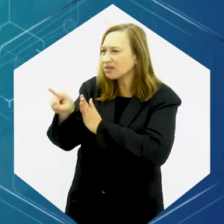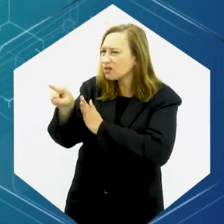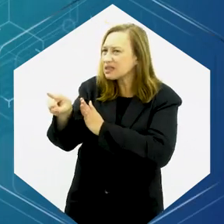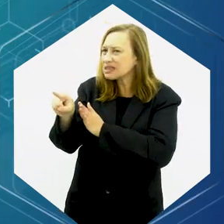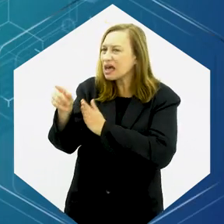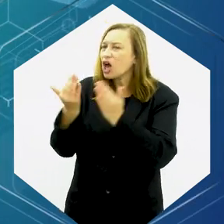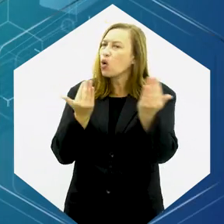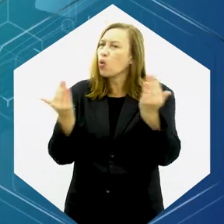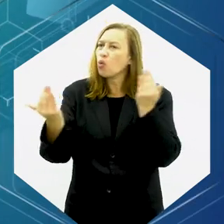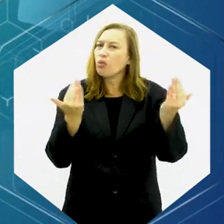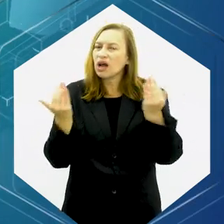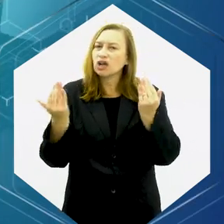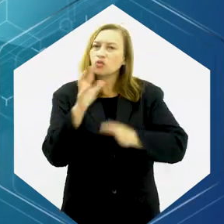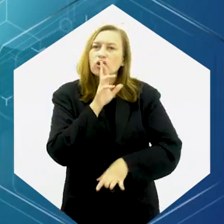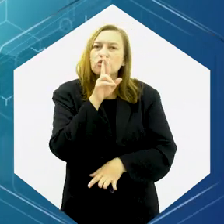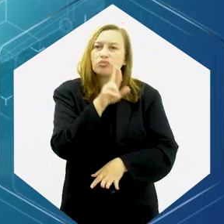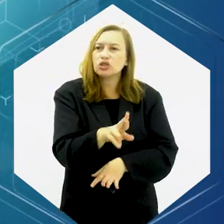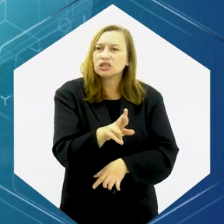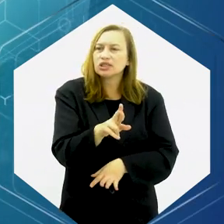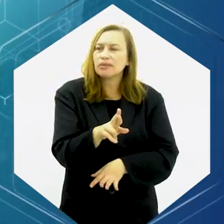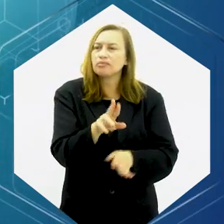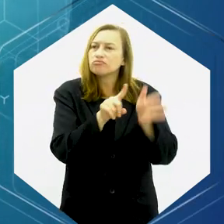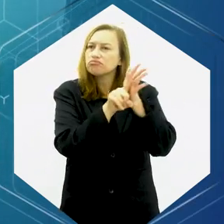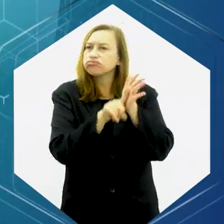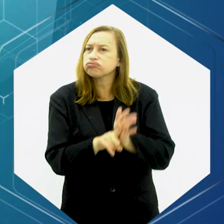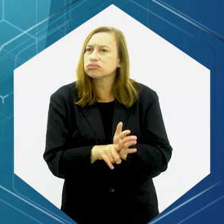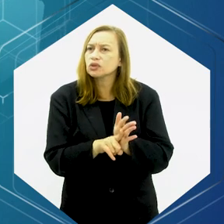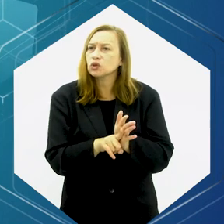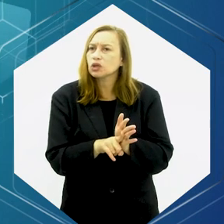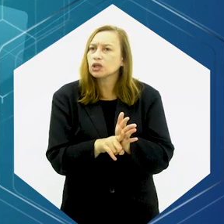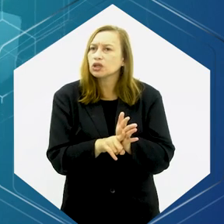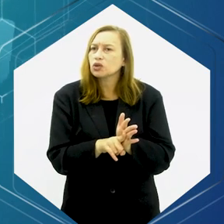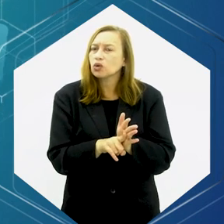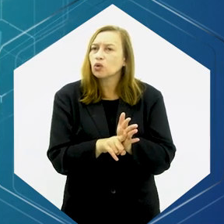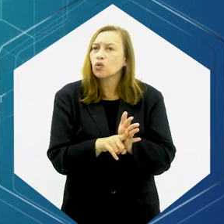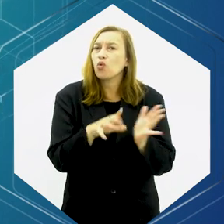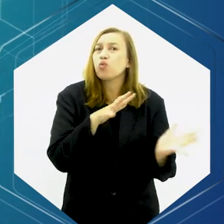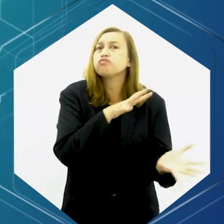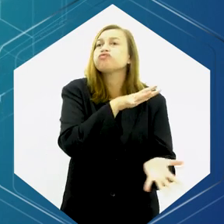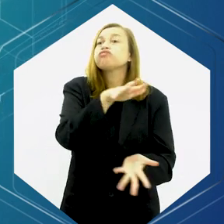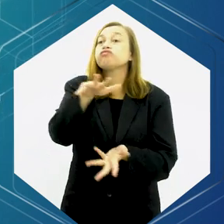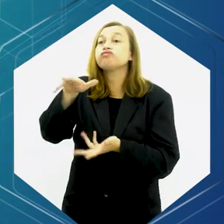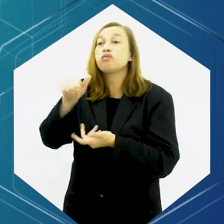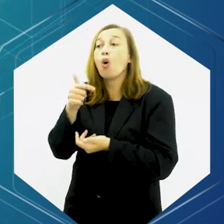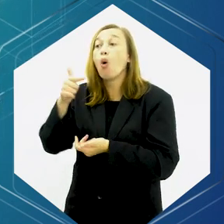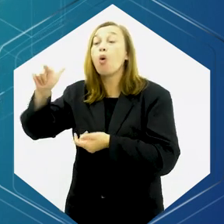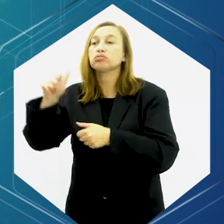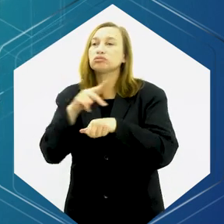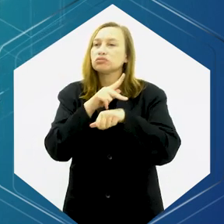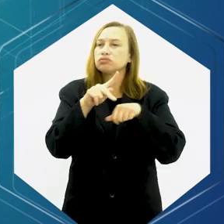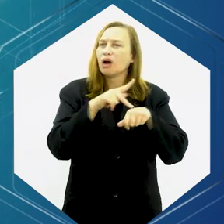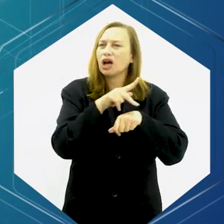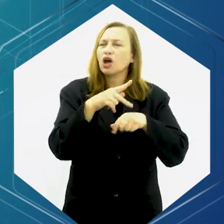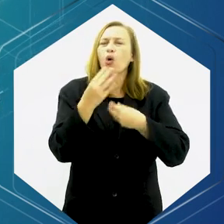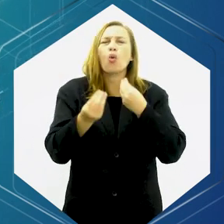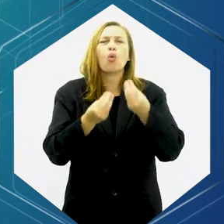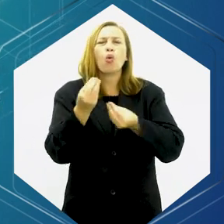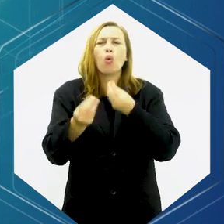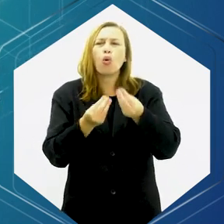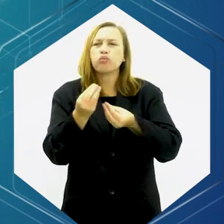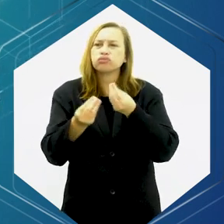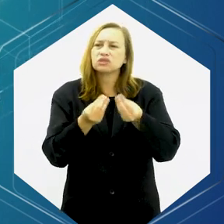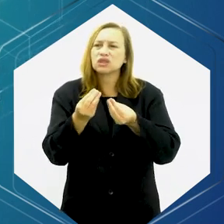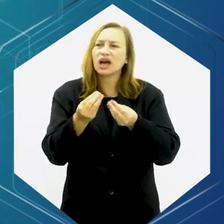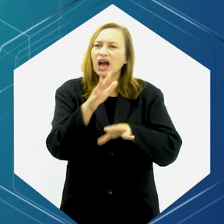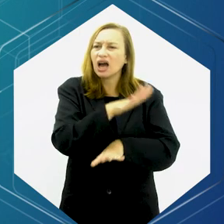você comparando o resultado dessa pesquisa eh com com o mundo né com os outros países Como que